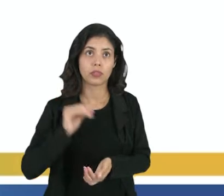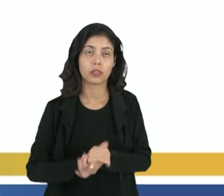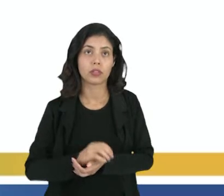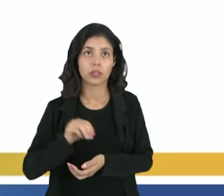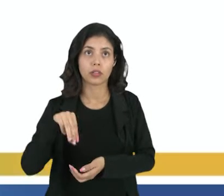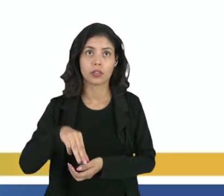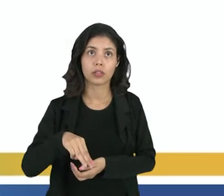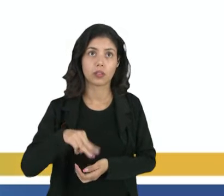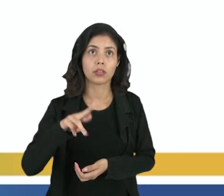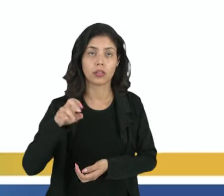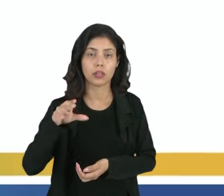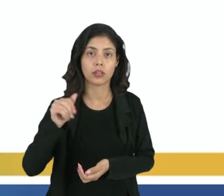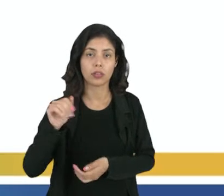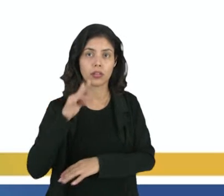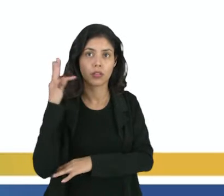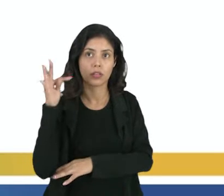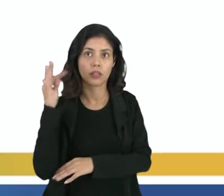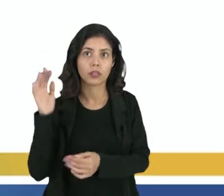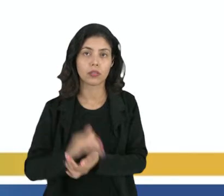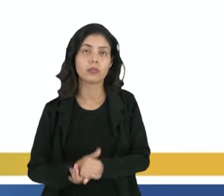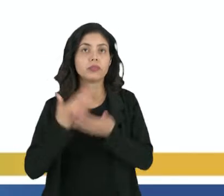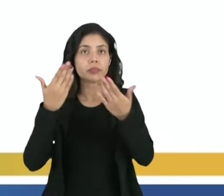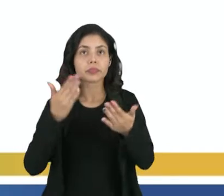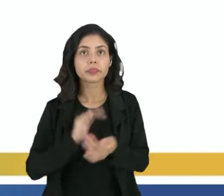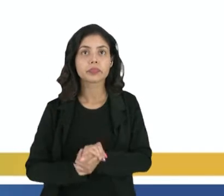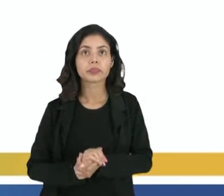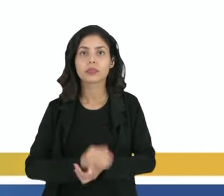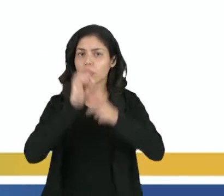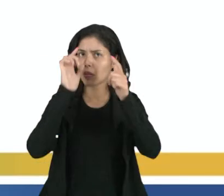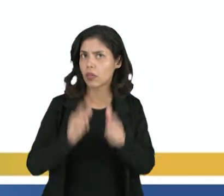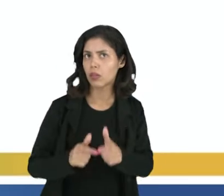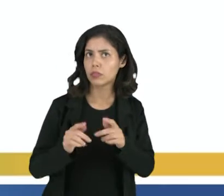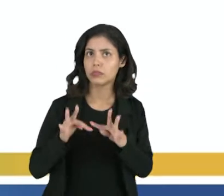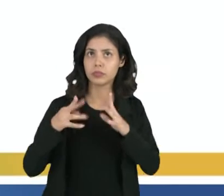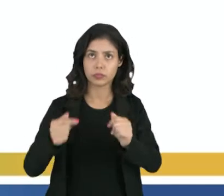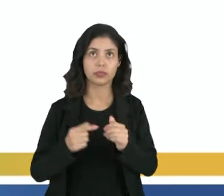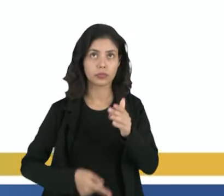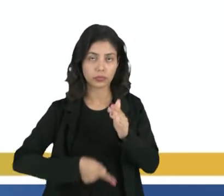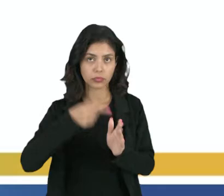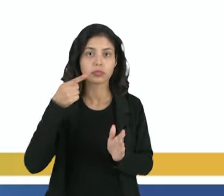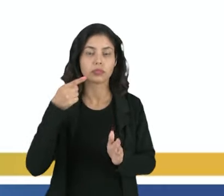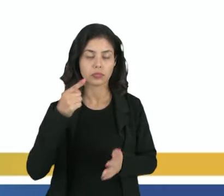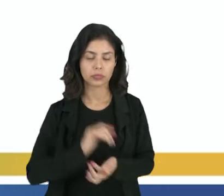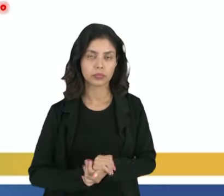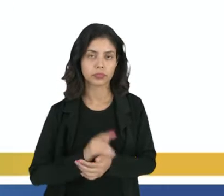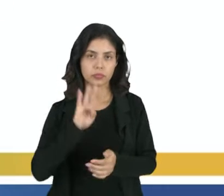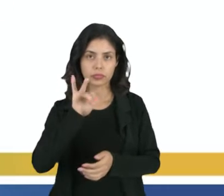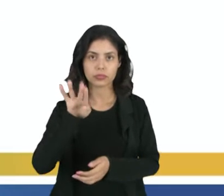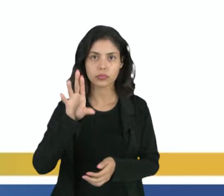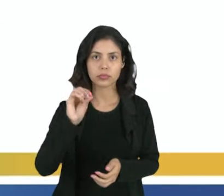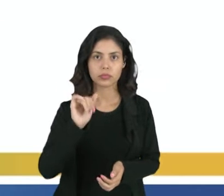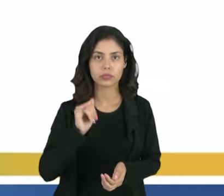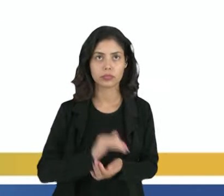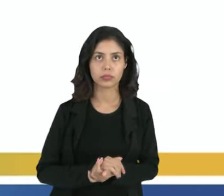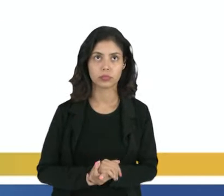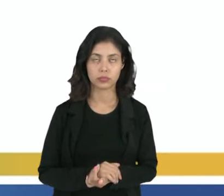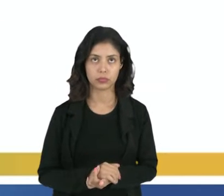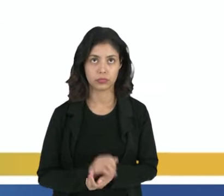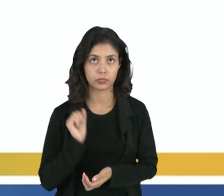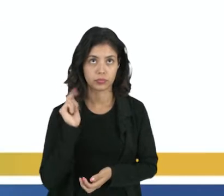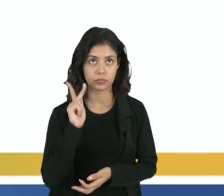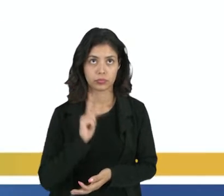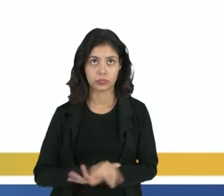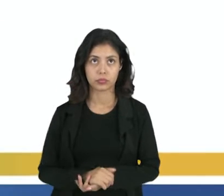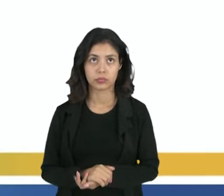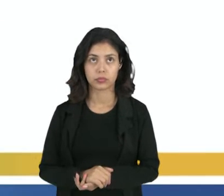Grosso, Maranhão e Tocantins. Então, essa é a localização desse primeiro bioma que a gente está trabalhando na aula de hoje,